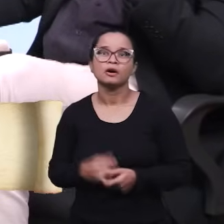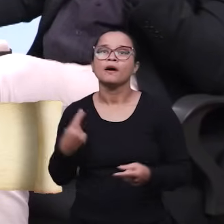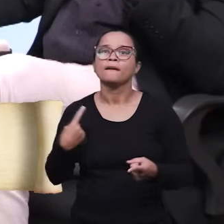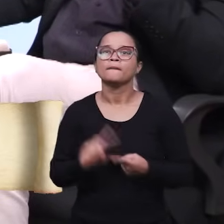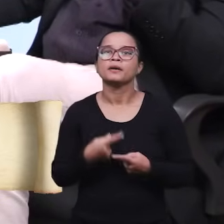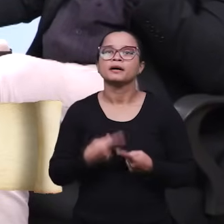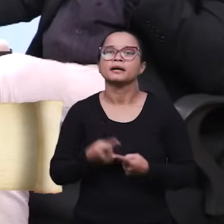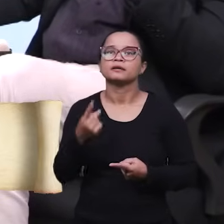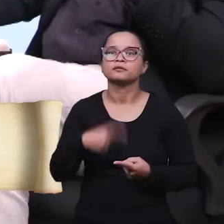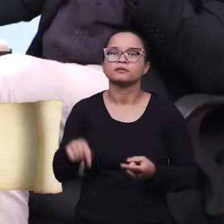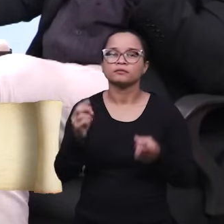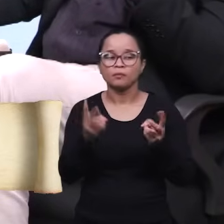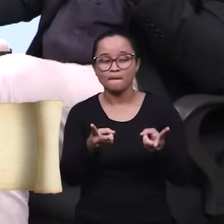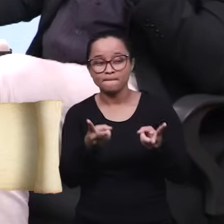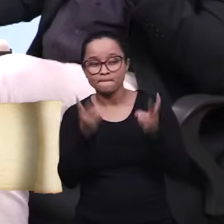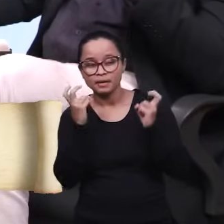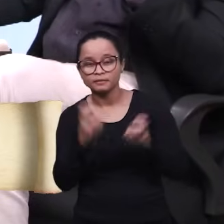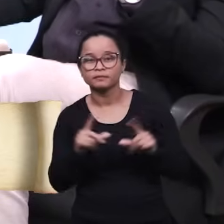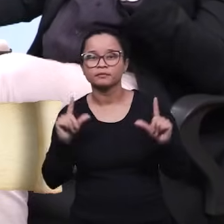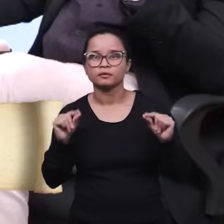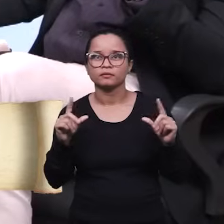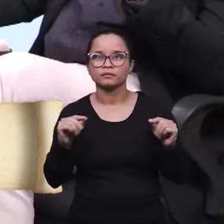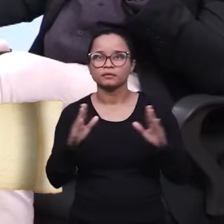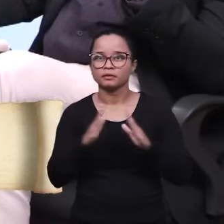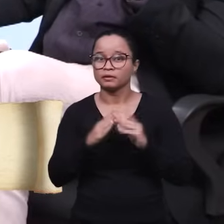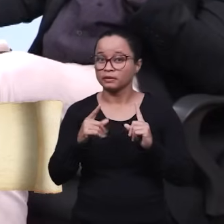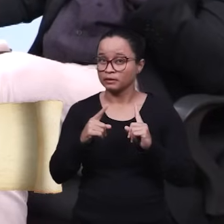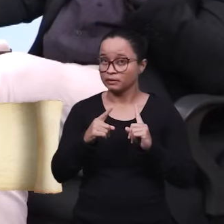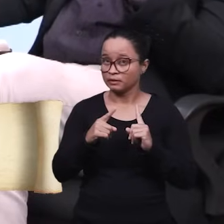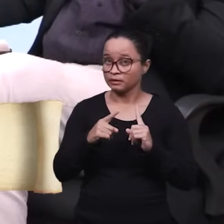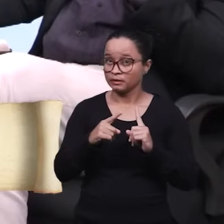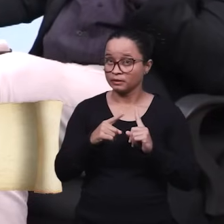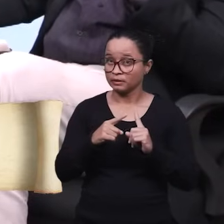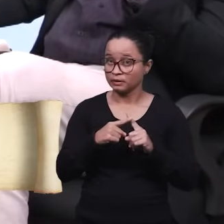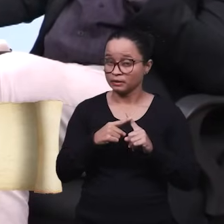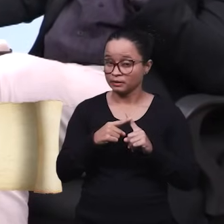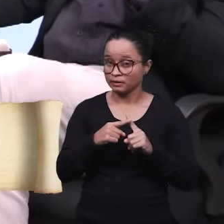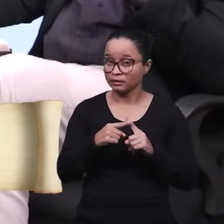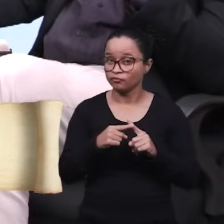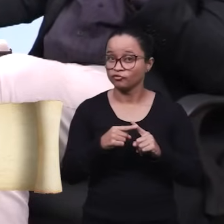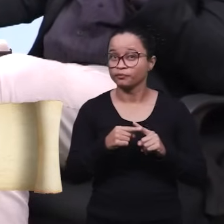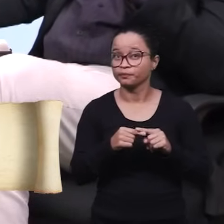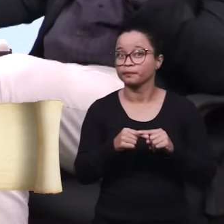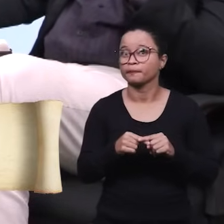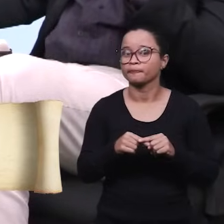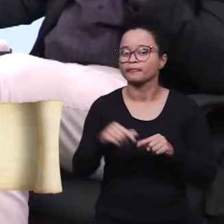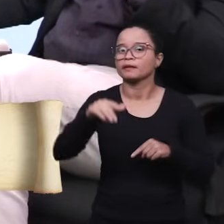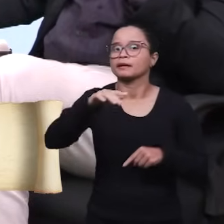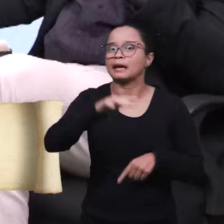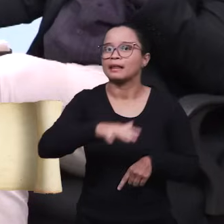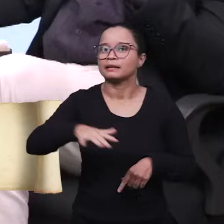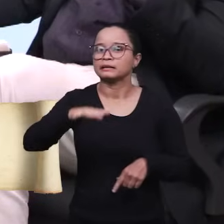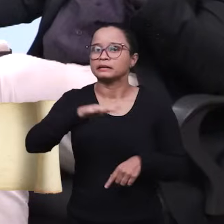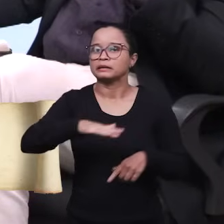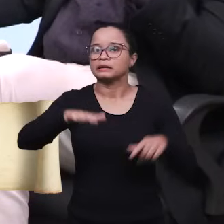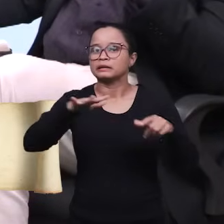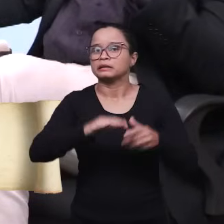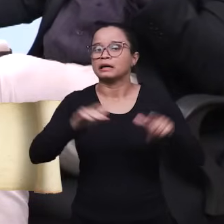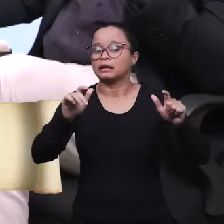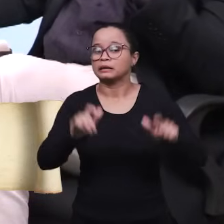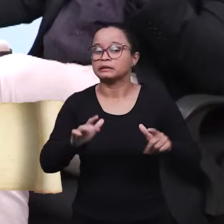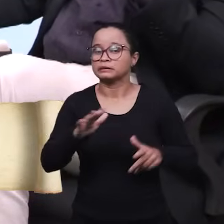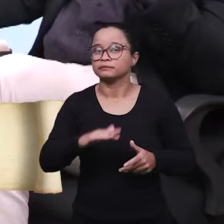vamos perceber que a igreja que fica instituída naquela região